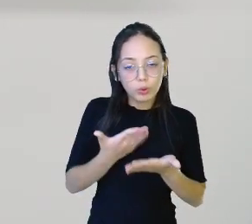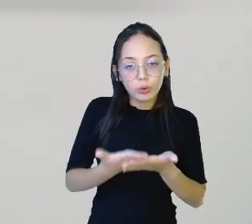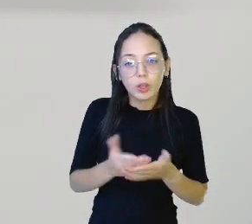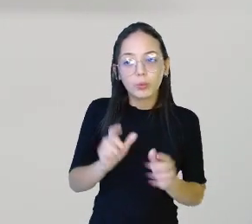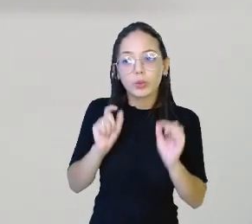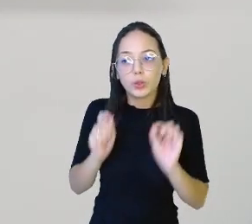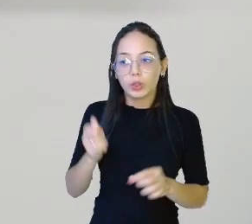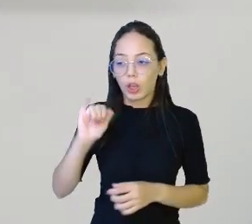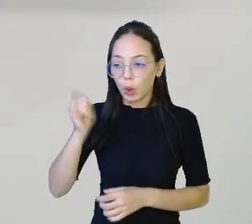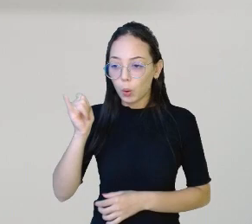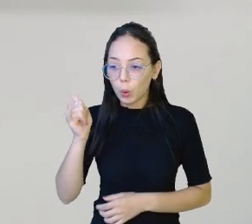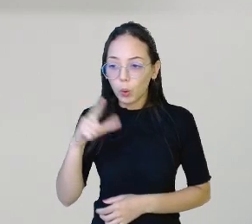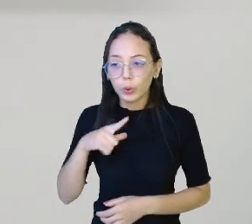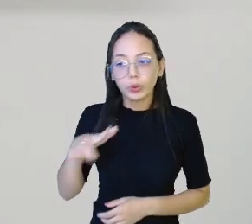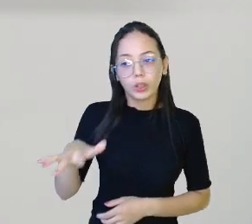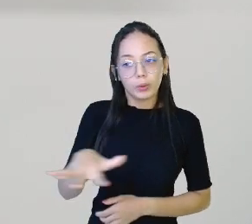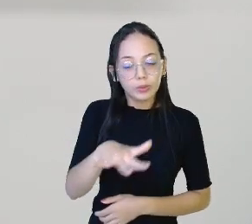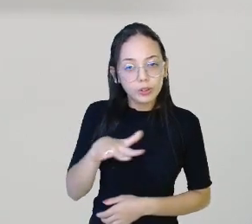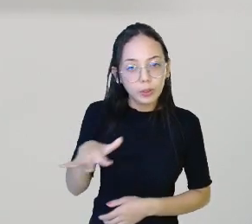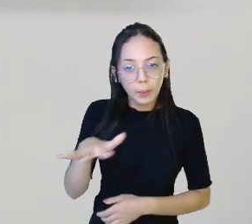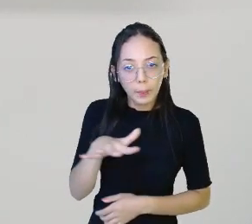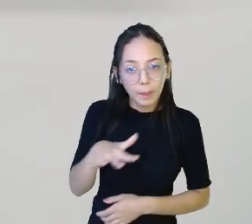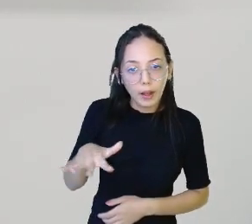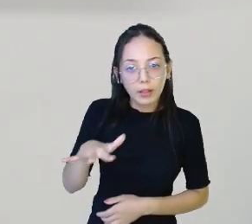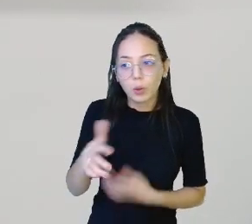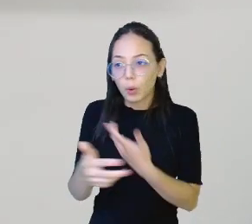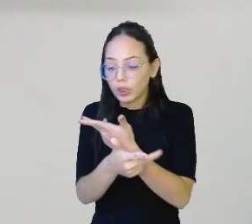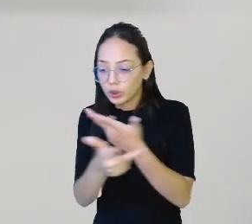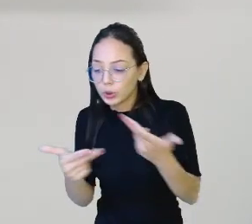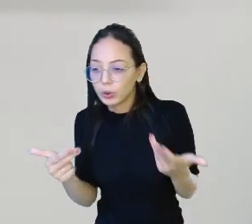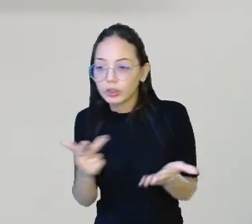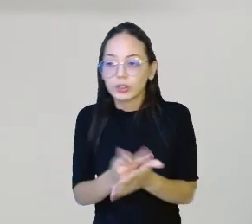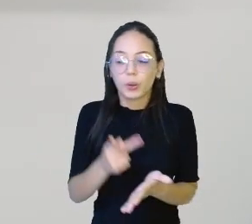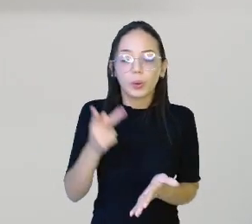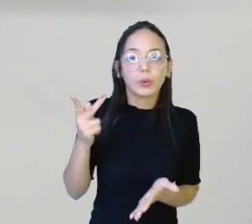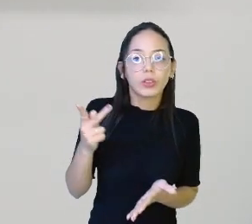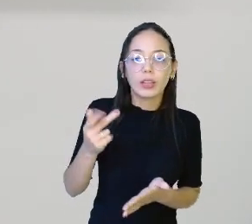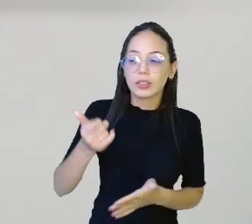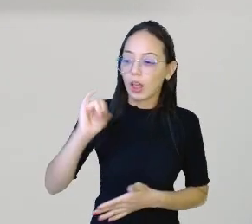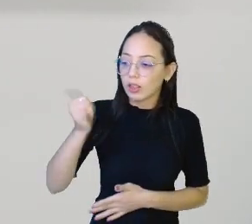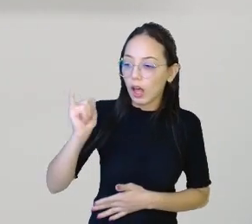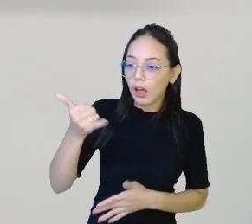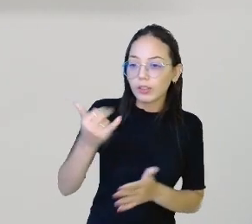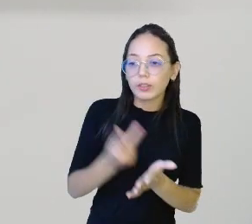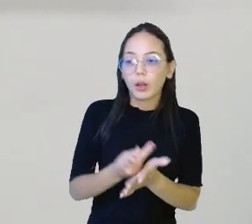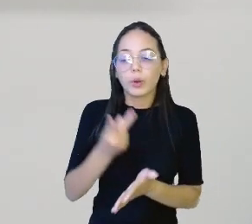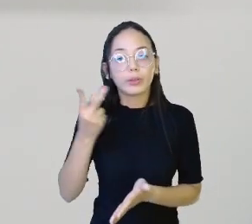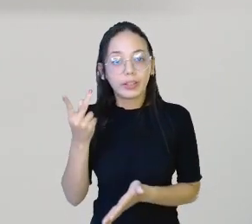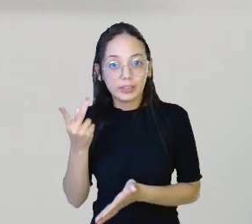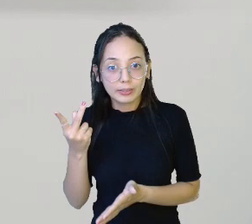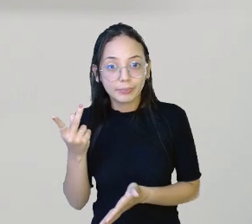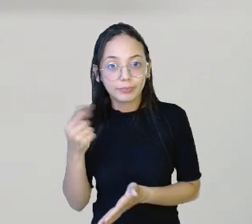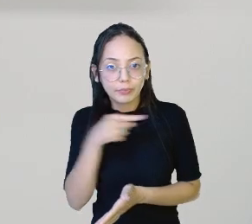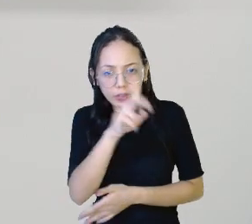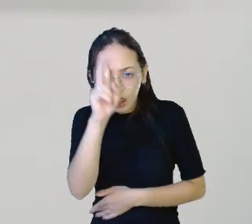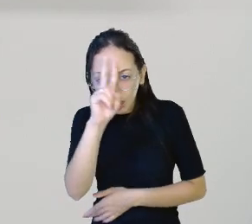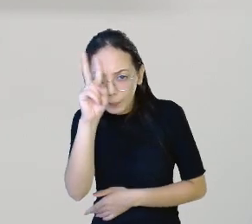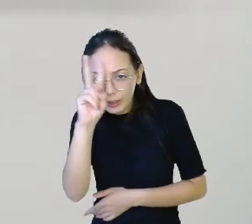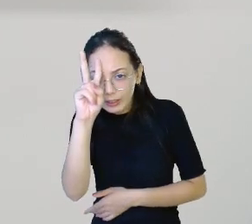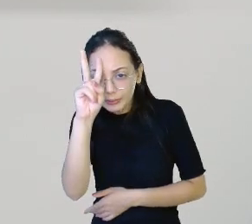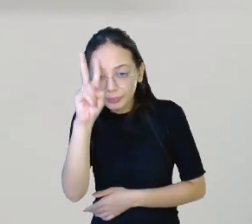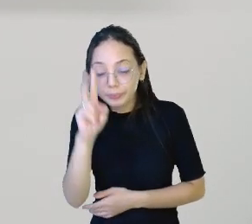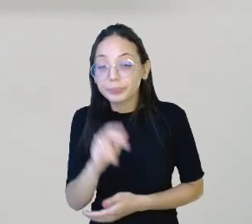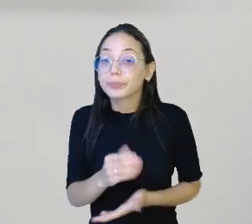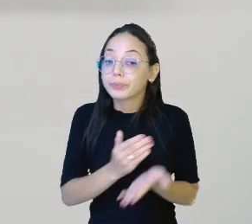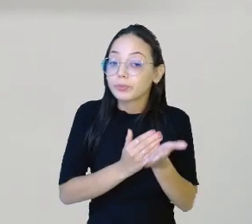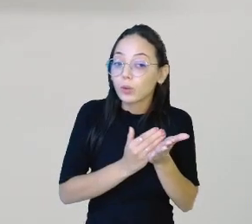que o conto ele tem um espaço delimitado, onde as coisas acontecem, onde a narrativa ali é contada. Você lembra?